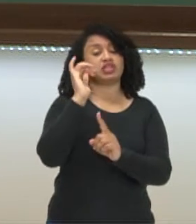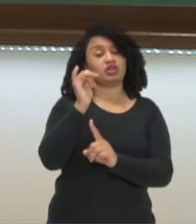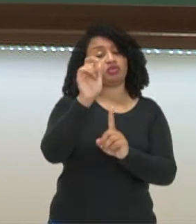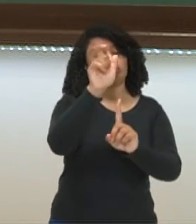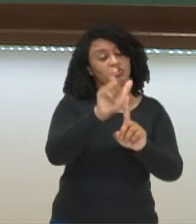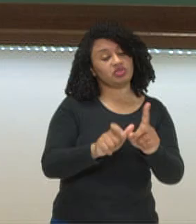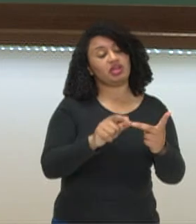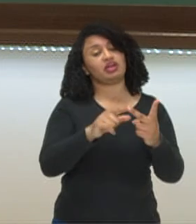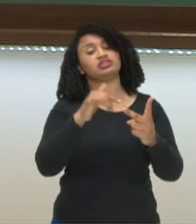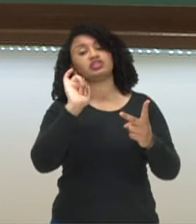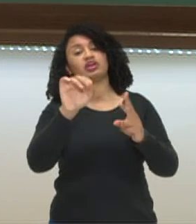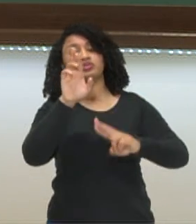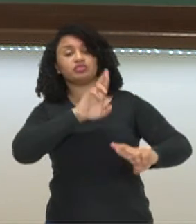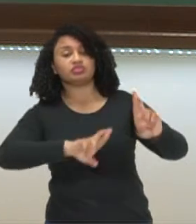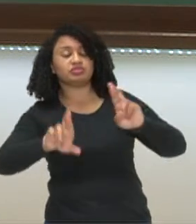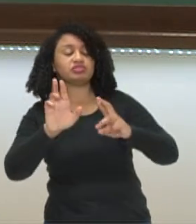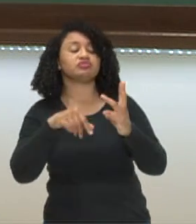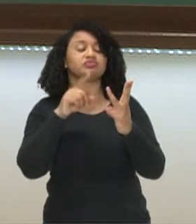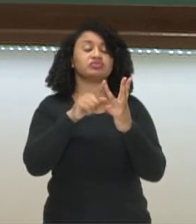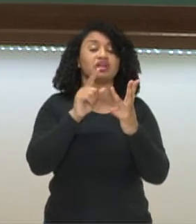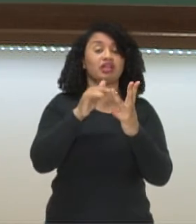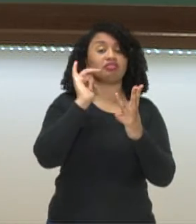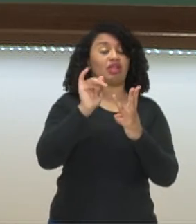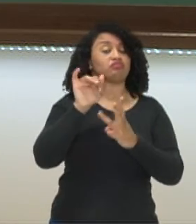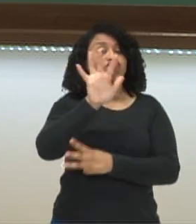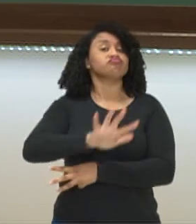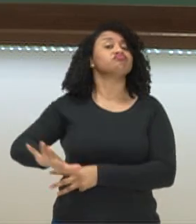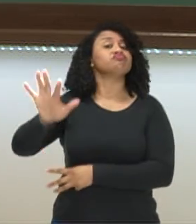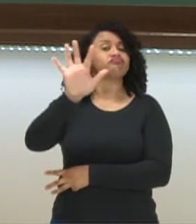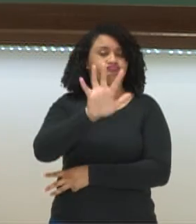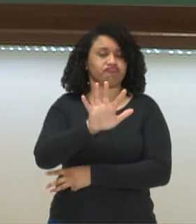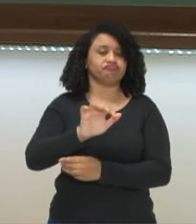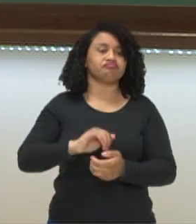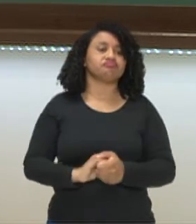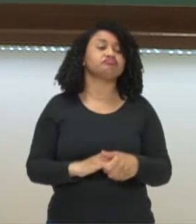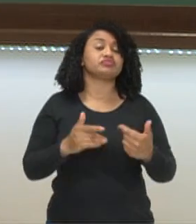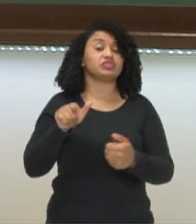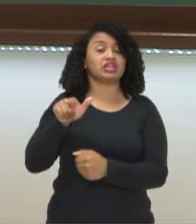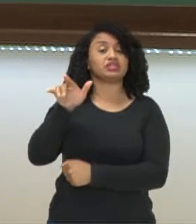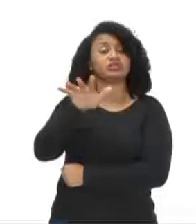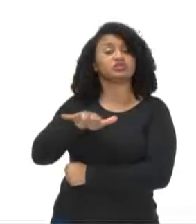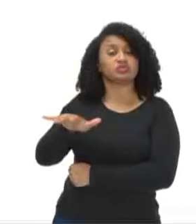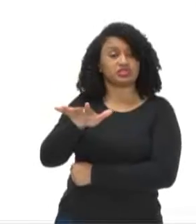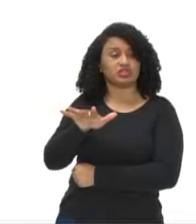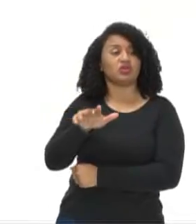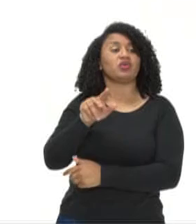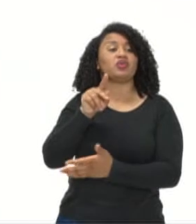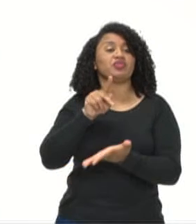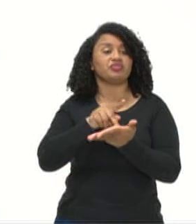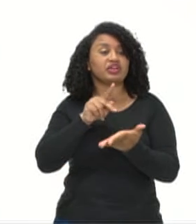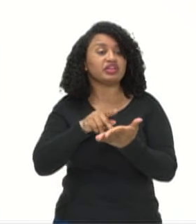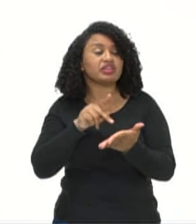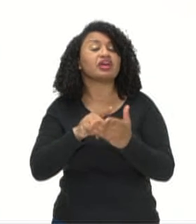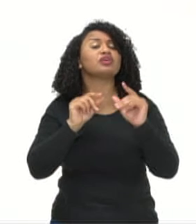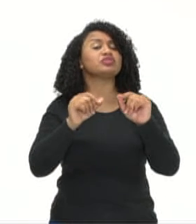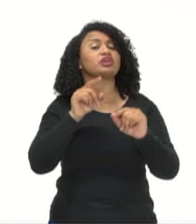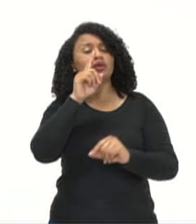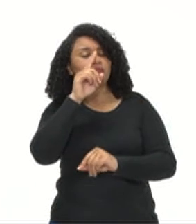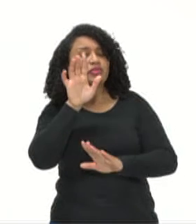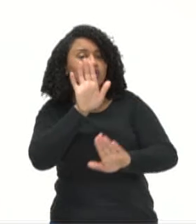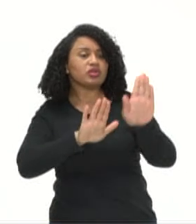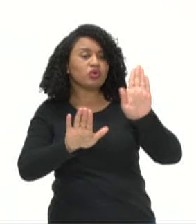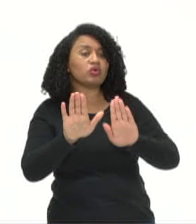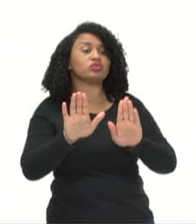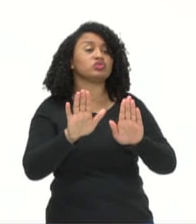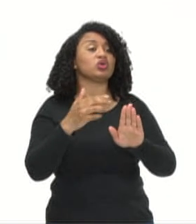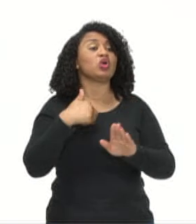narrador observador, narrador onisciente. Neste caso aqui, ó, verdade que seria agora muito arriscado. Nunca ele